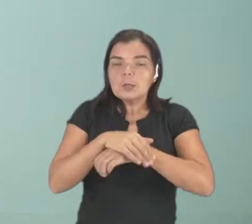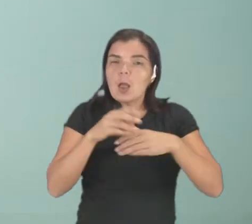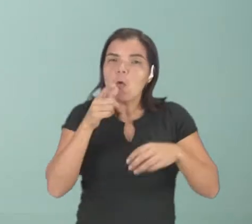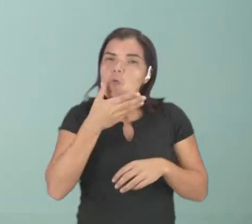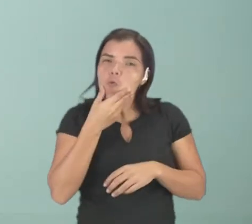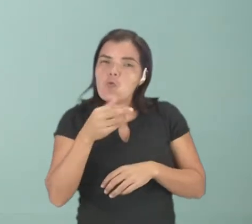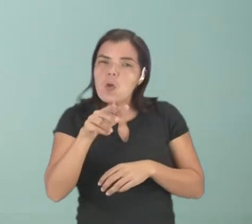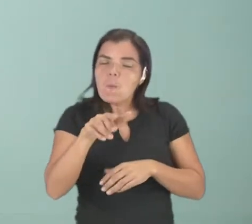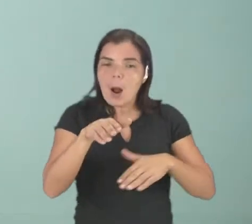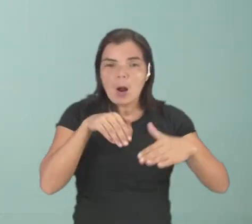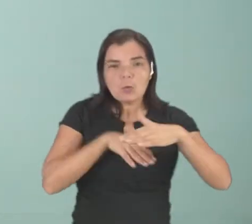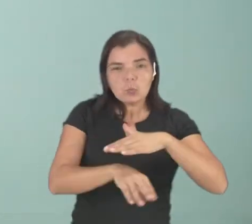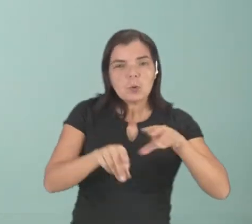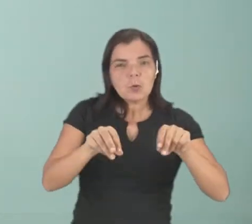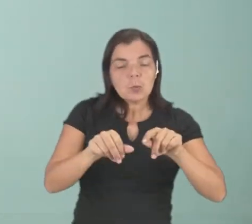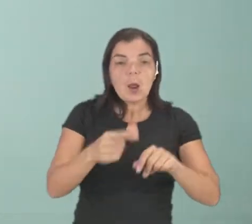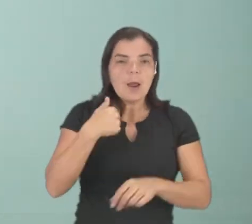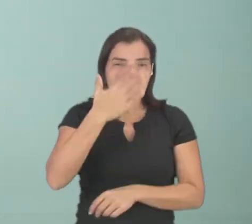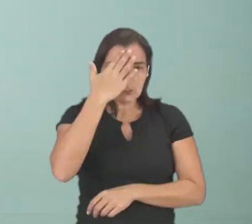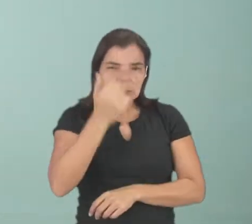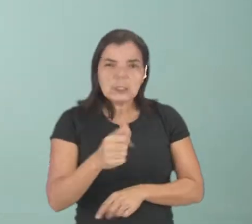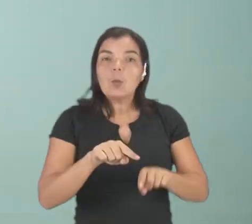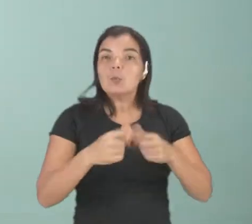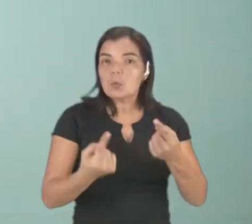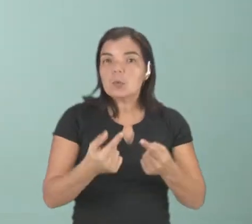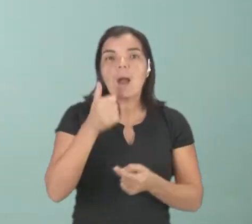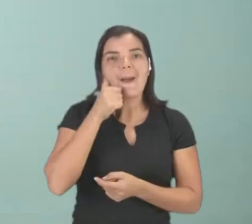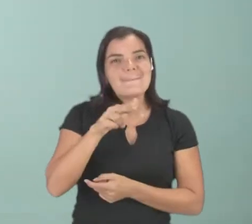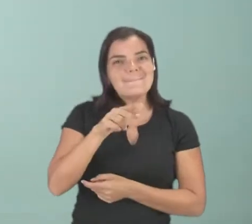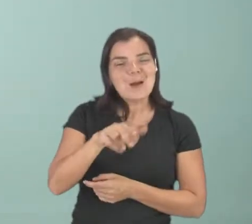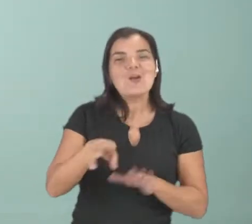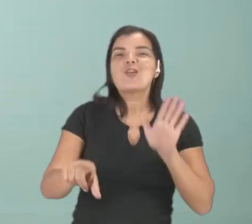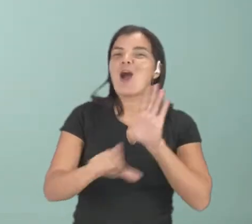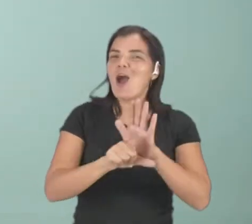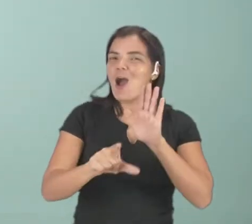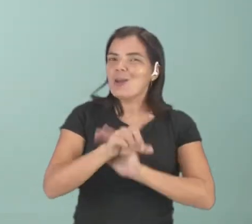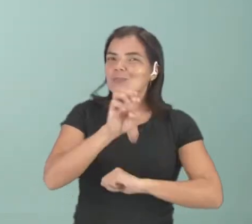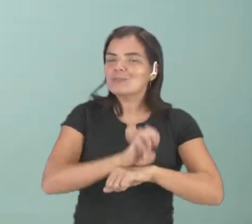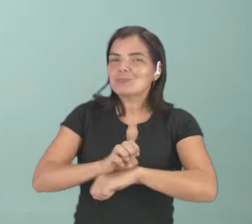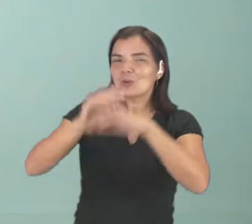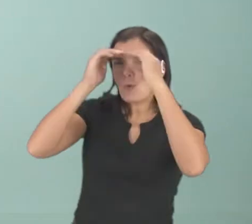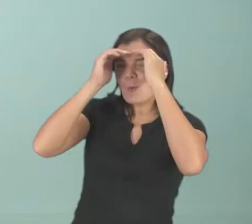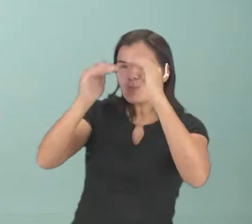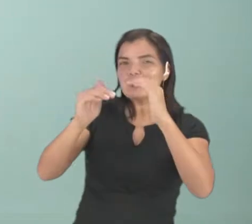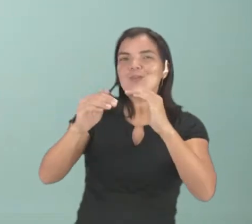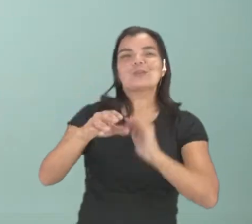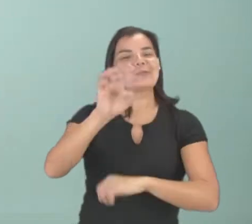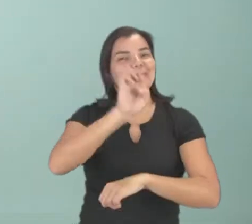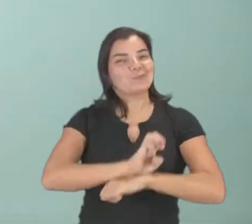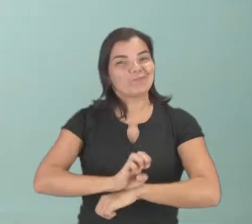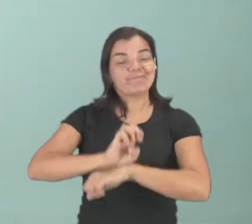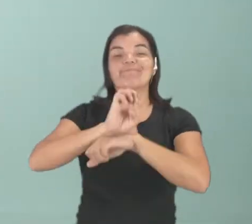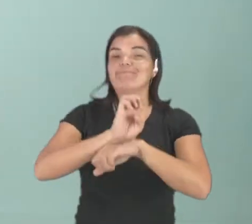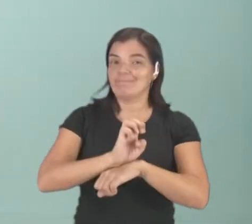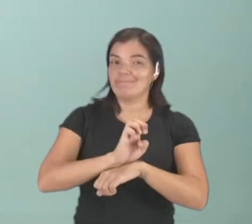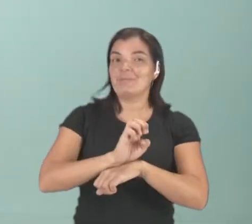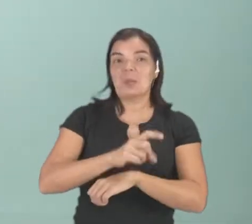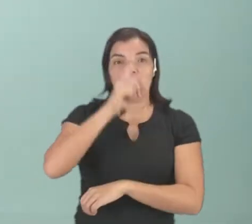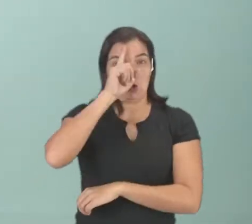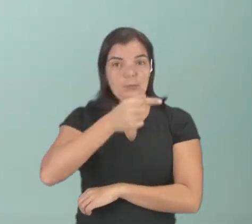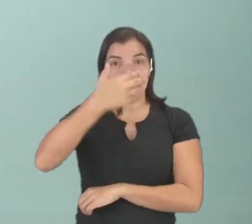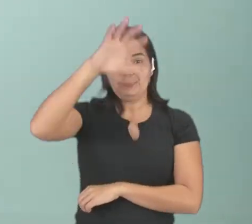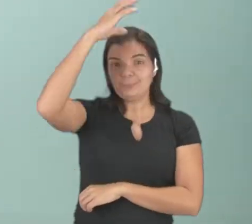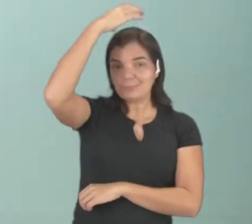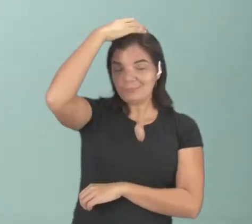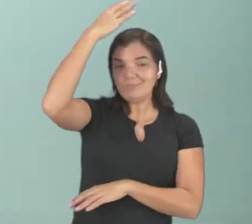dela. Claro que depois ela é condenada à morte, porque sobre ela decai a lei do Estado. Ela desobedeceu o Estado, desobedeceu a ordem